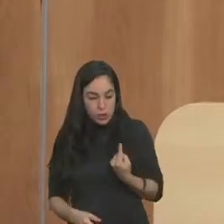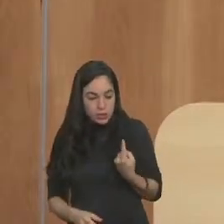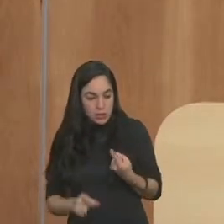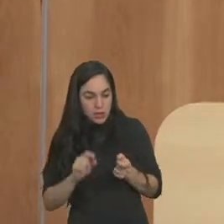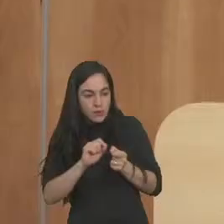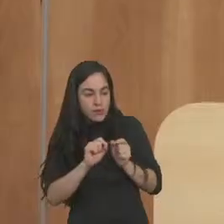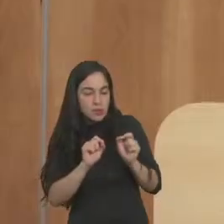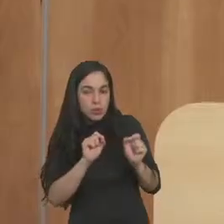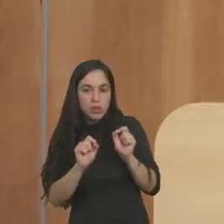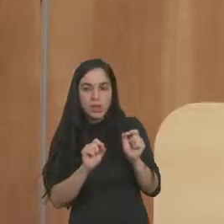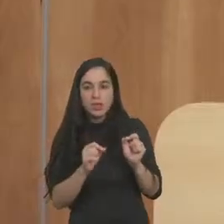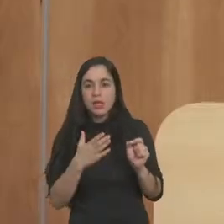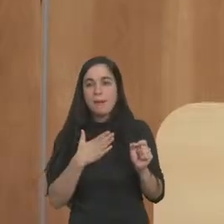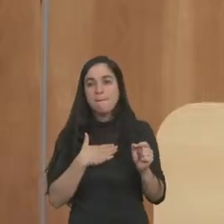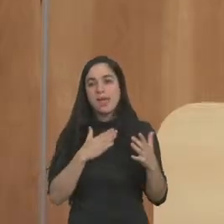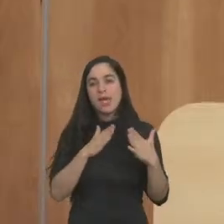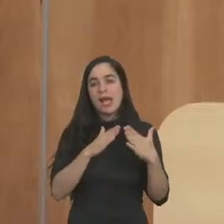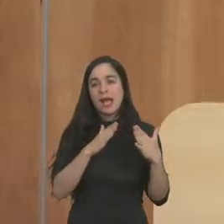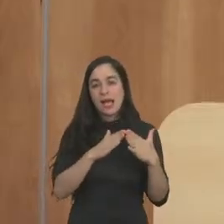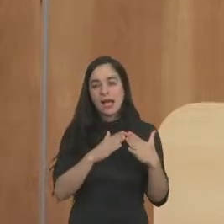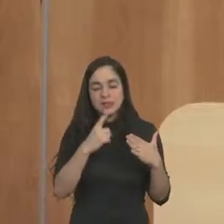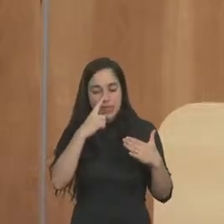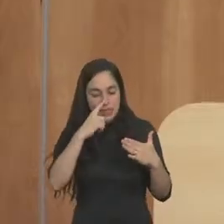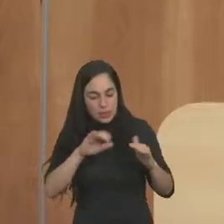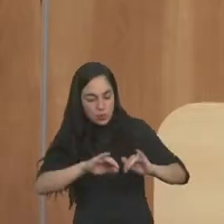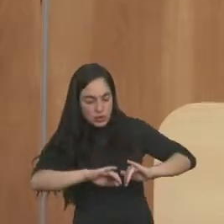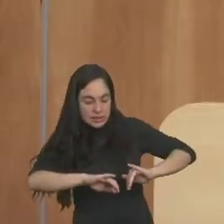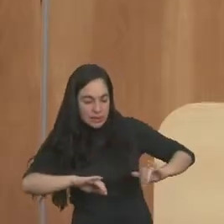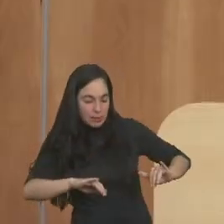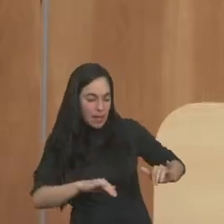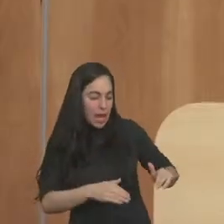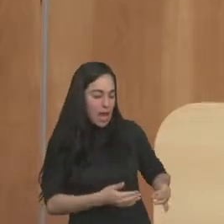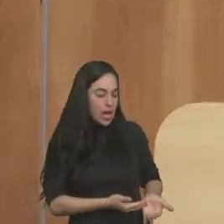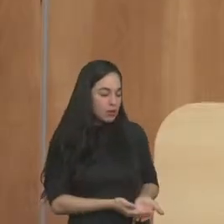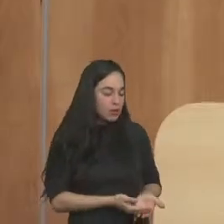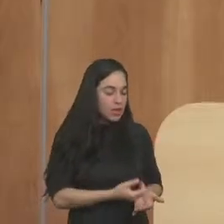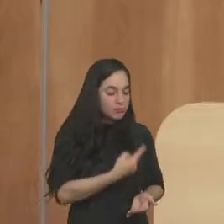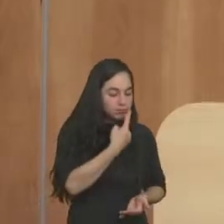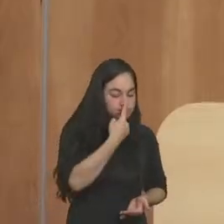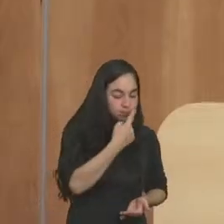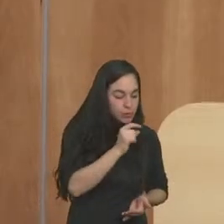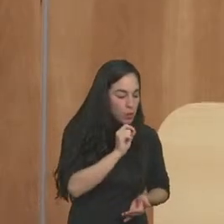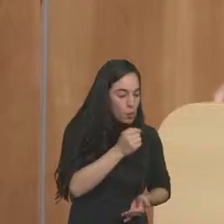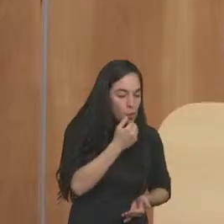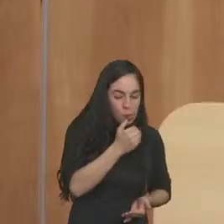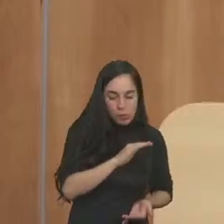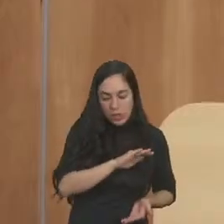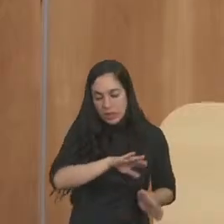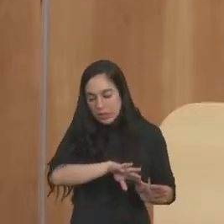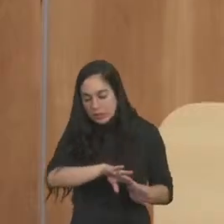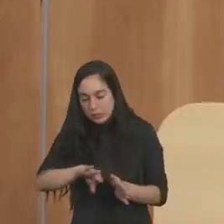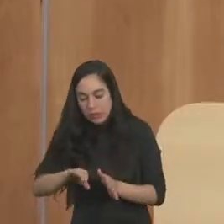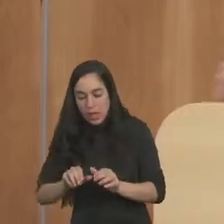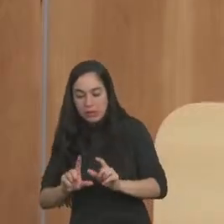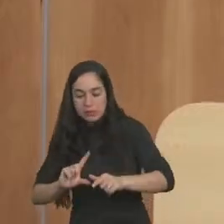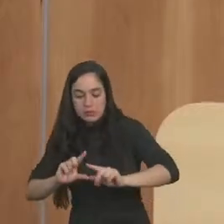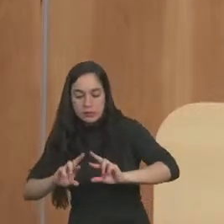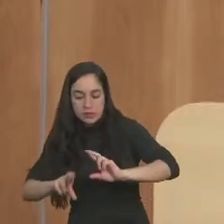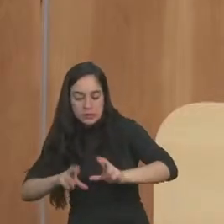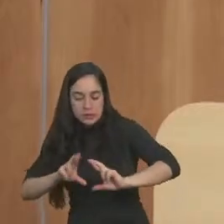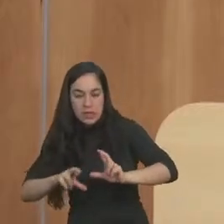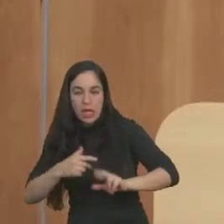Eu separo o lixo na minha casa, eu faço a separação adequada, eu consigo produzir menos